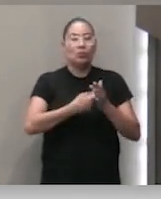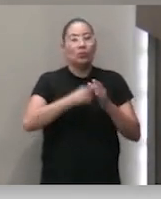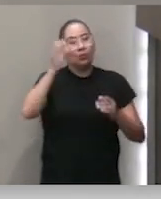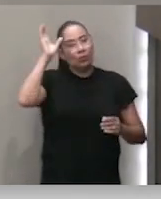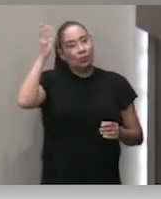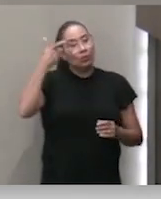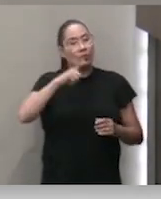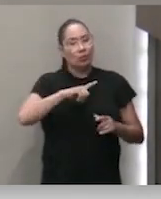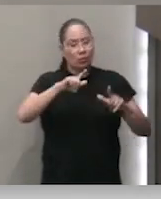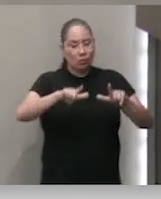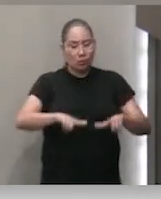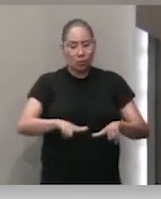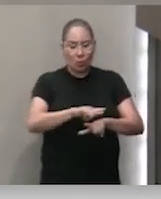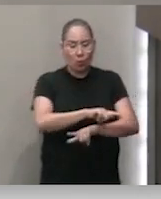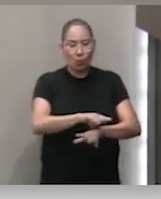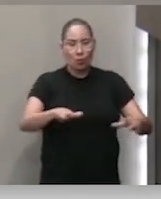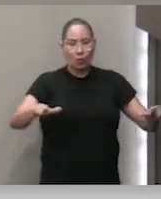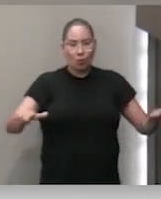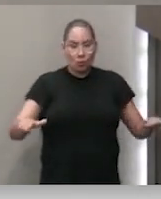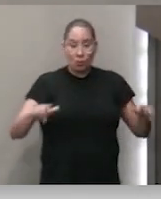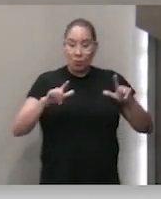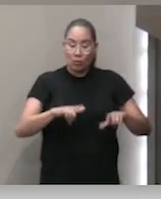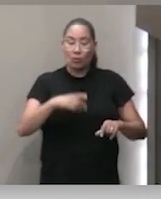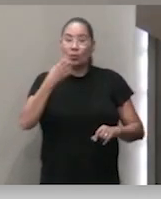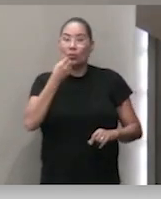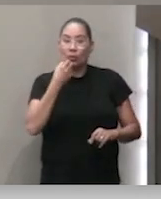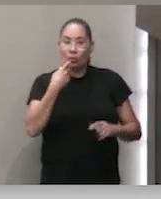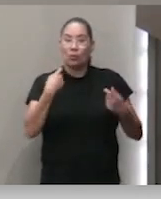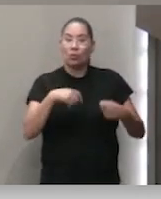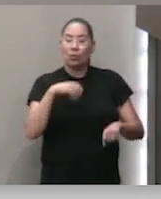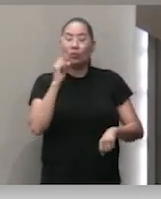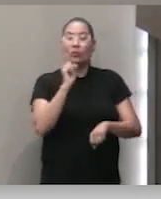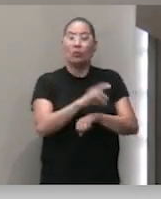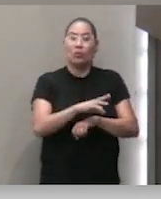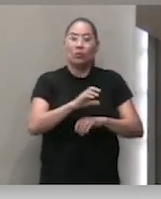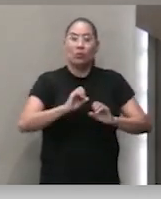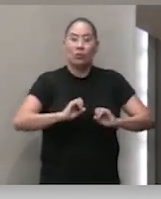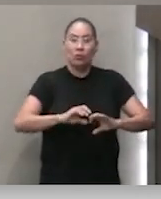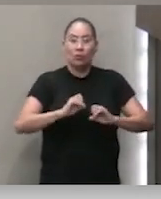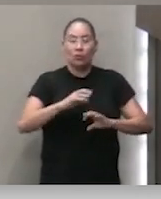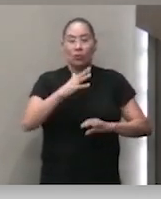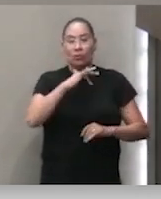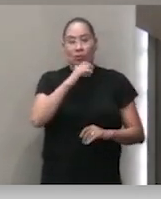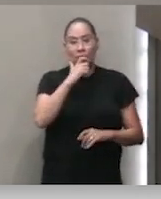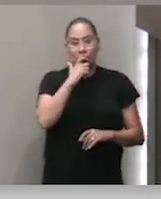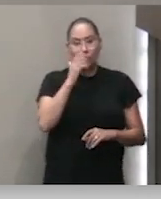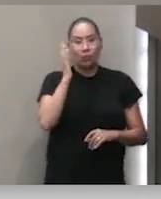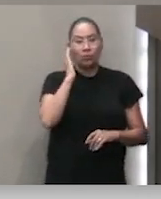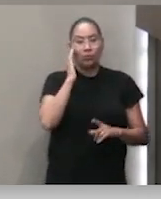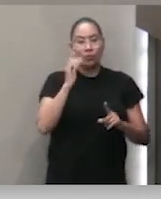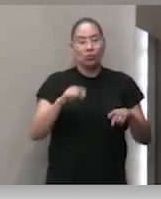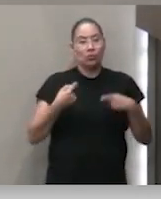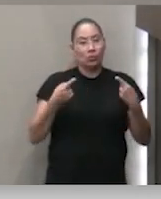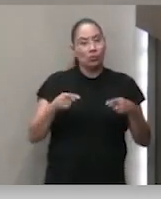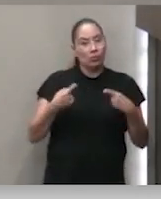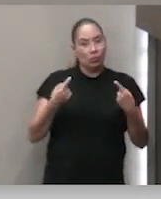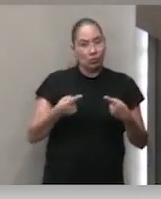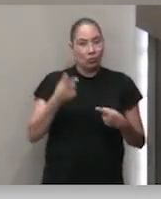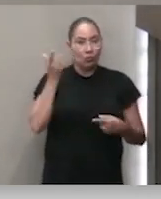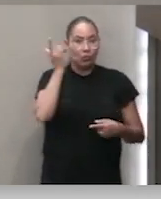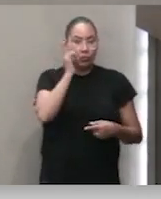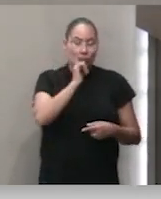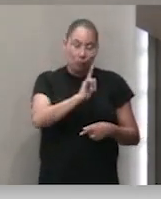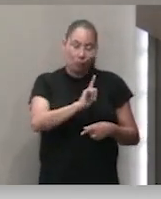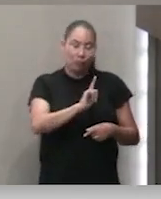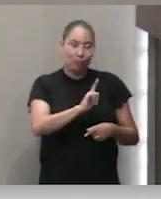espaço ocioso, um espaço bom, e precisamos de vagas na educação infantil, que a gente sabe que é um desafio aí do poder público conseguir